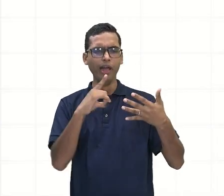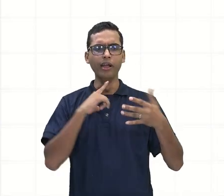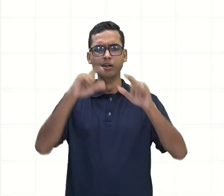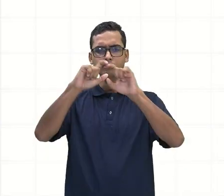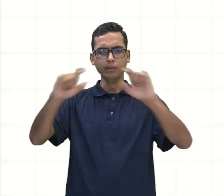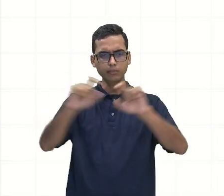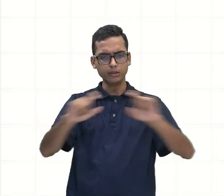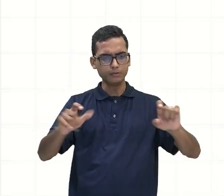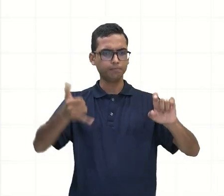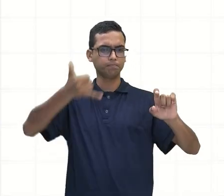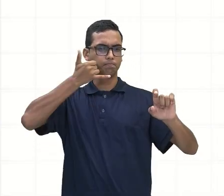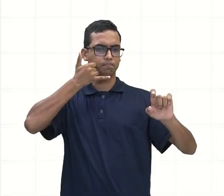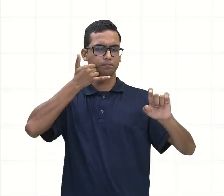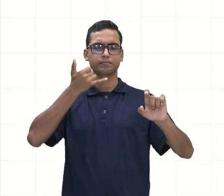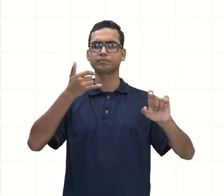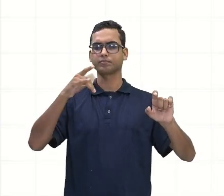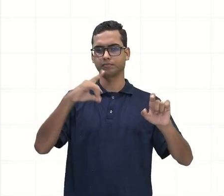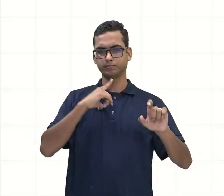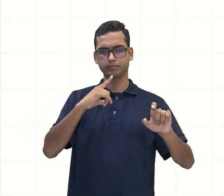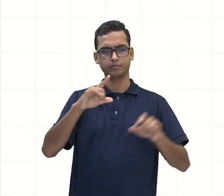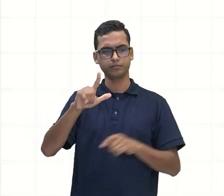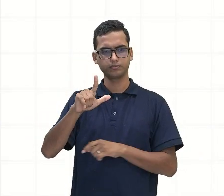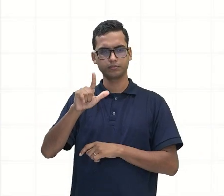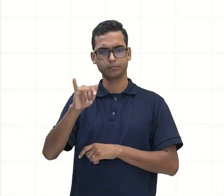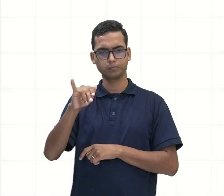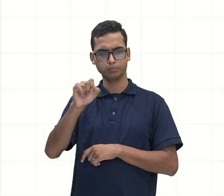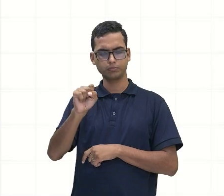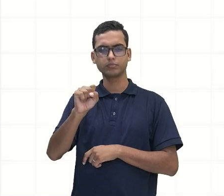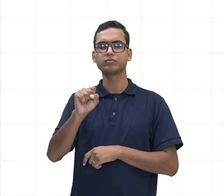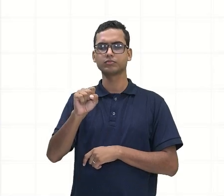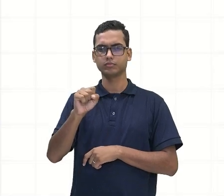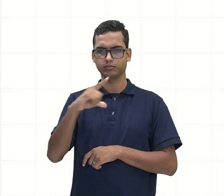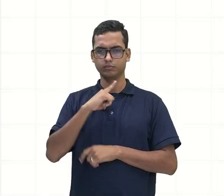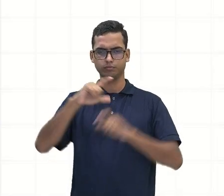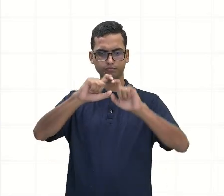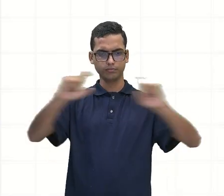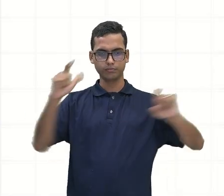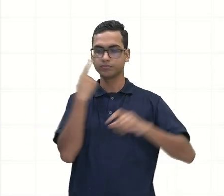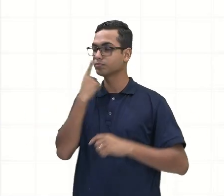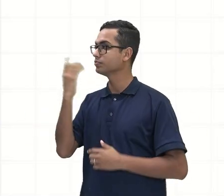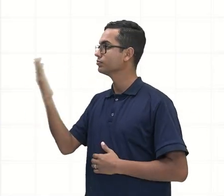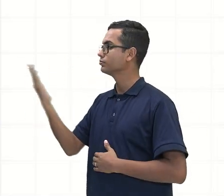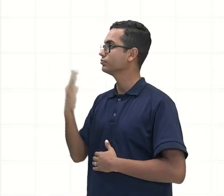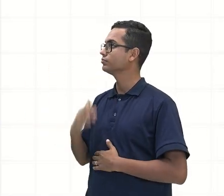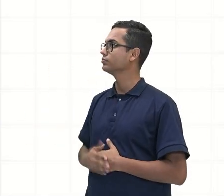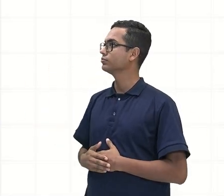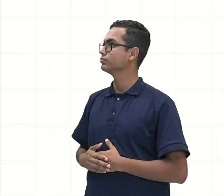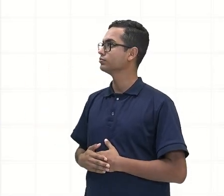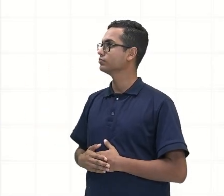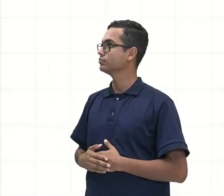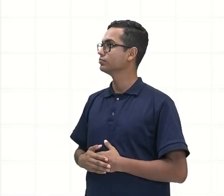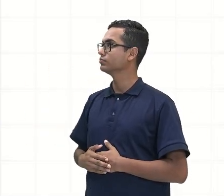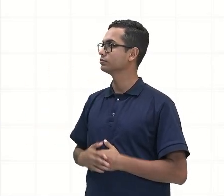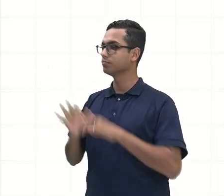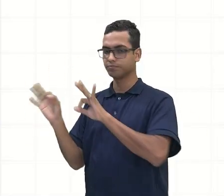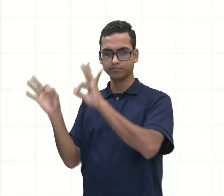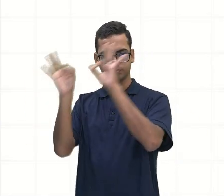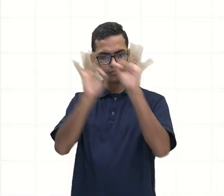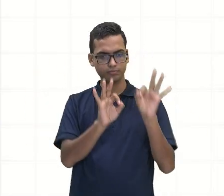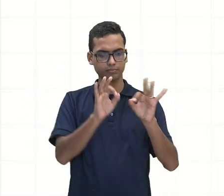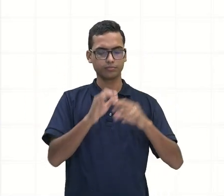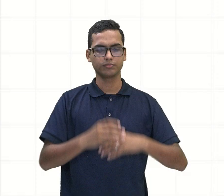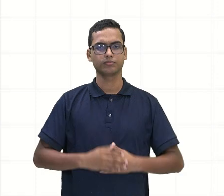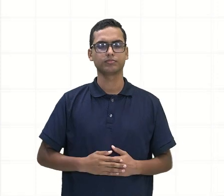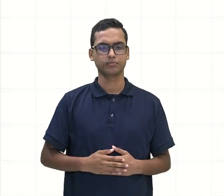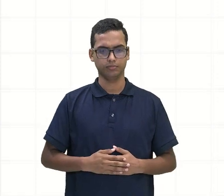celular. Laís recebeu essa expressão aqui, ó. Menos 6 vezes 10, menos 4 dividido por menos